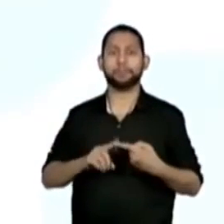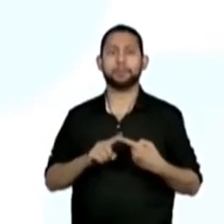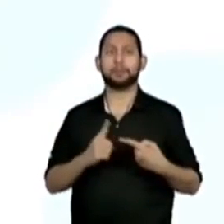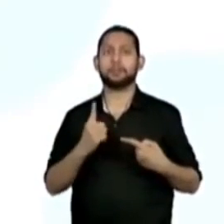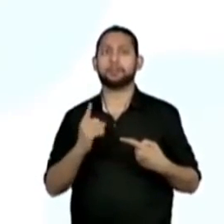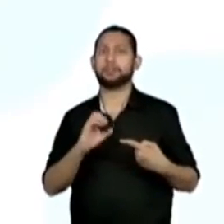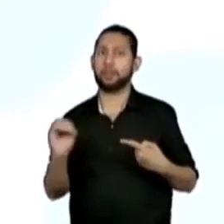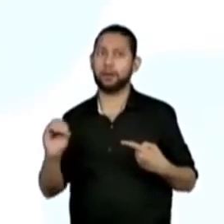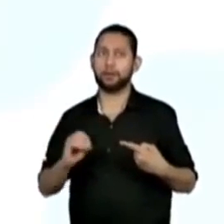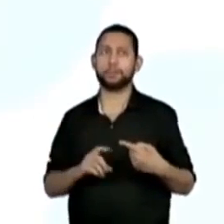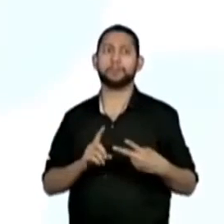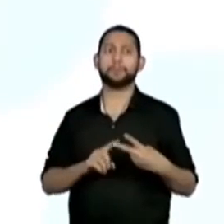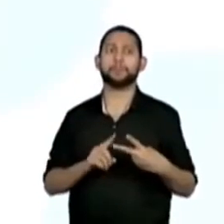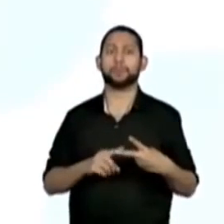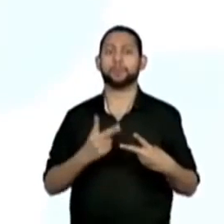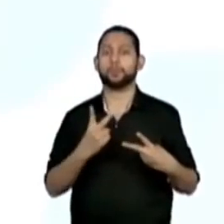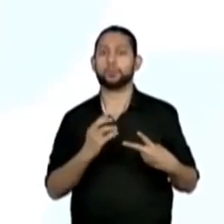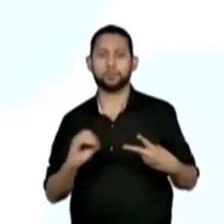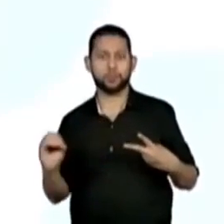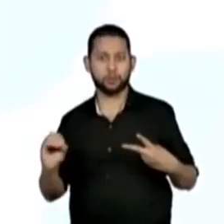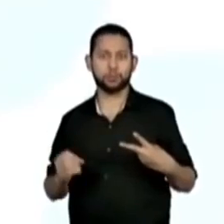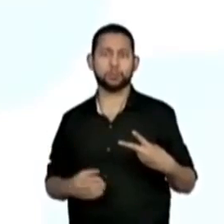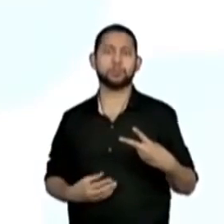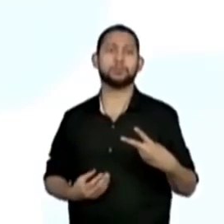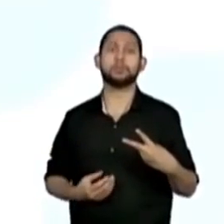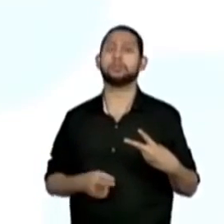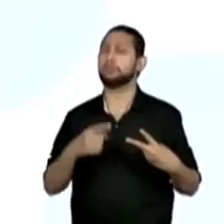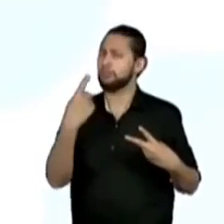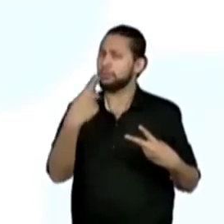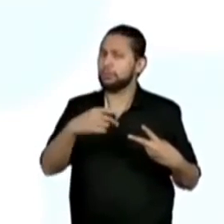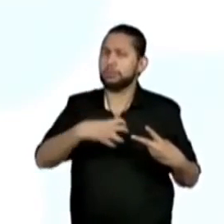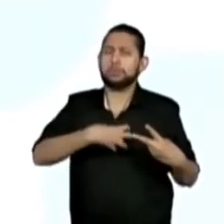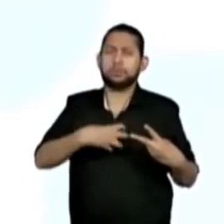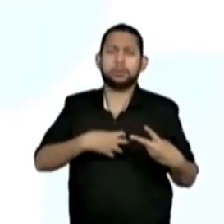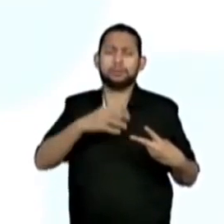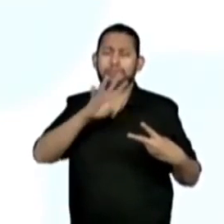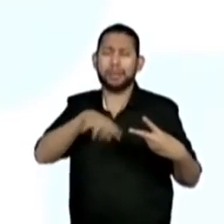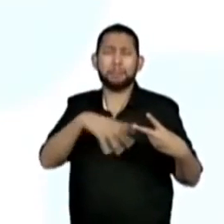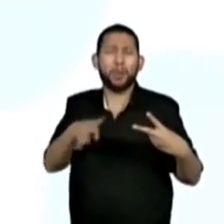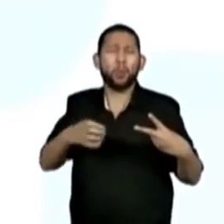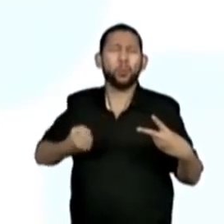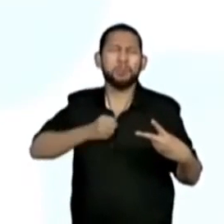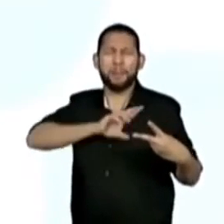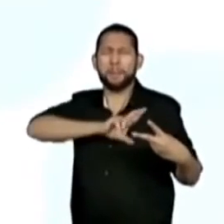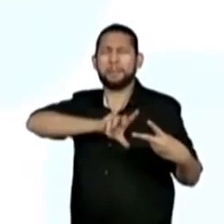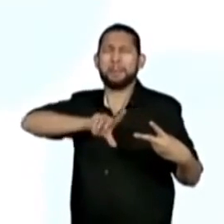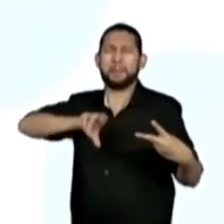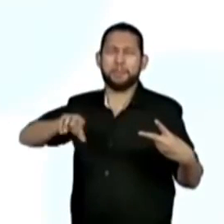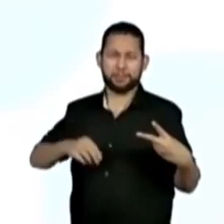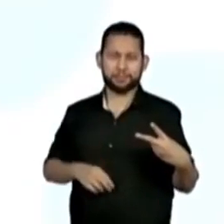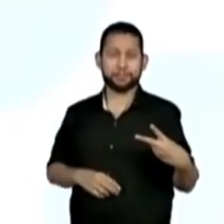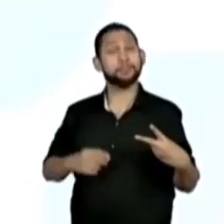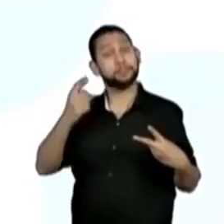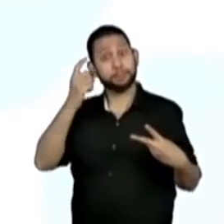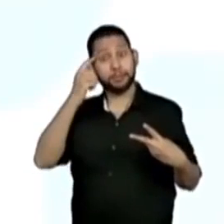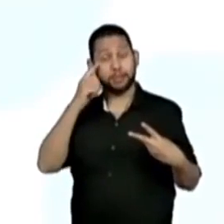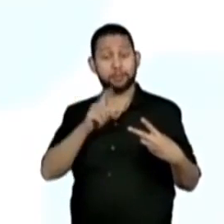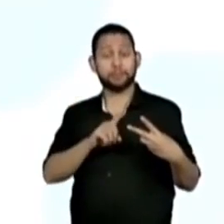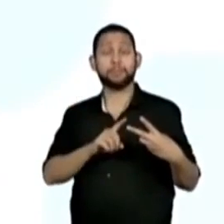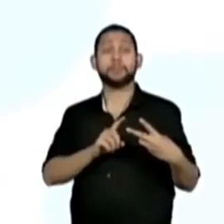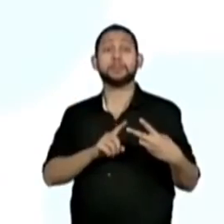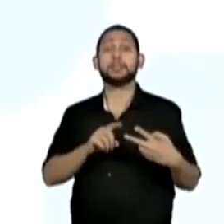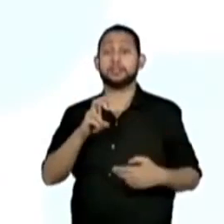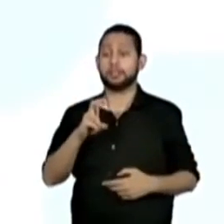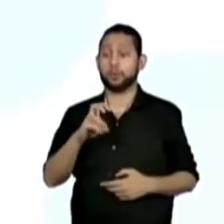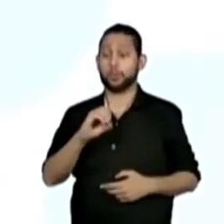100 o 200 você pode fazer tabelas com outros números pense em 50% de